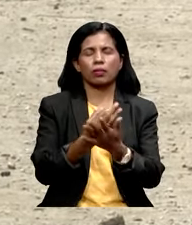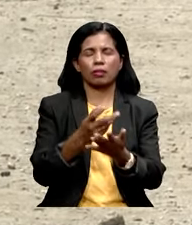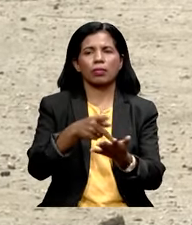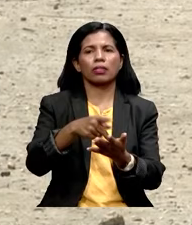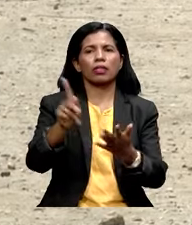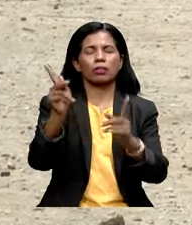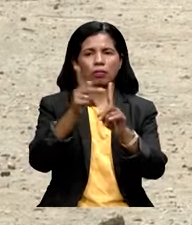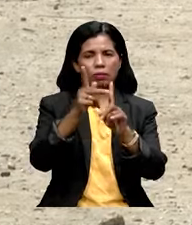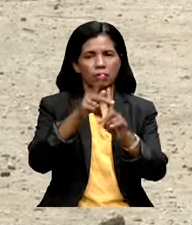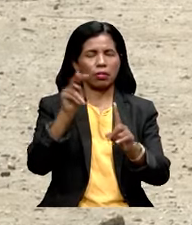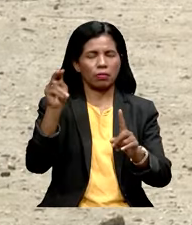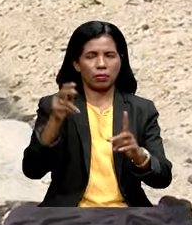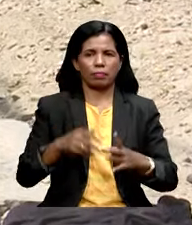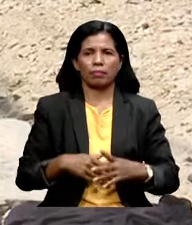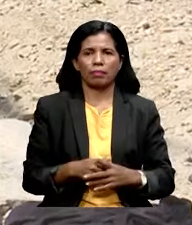cosme.